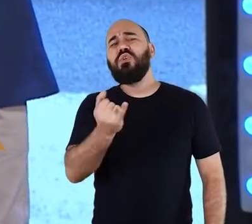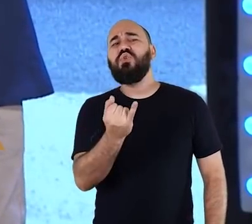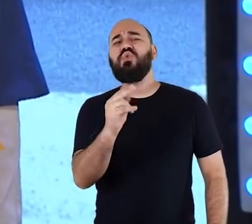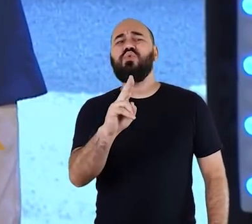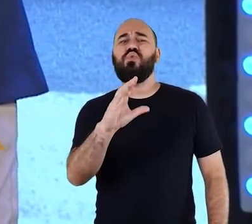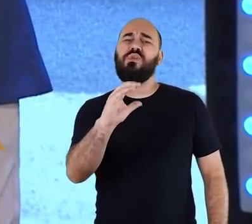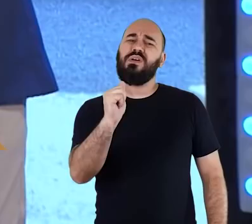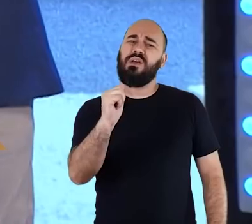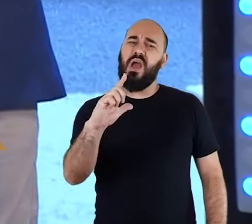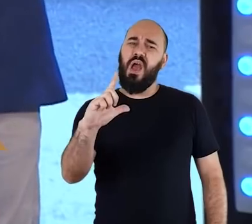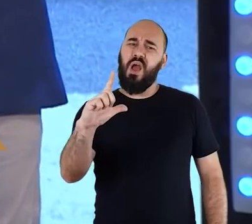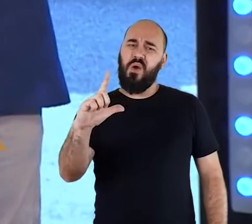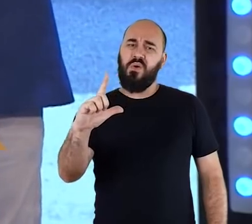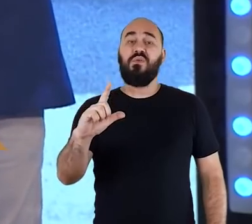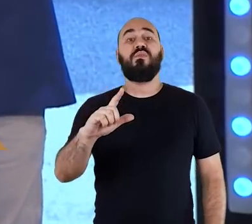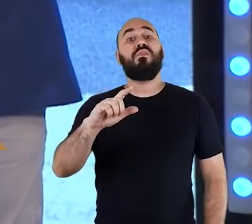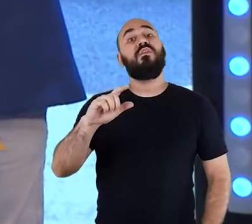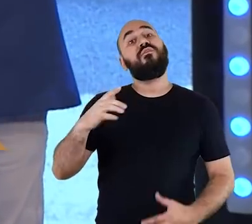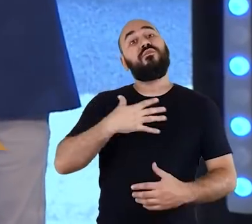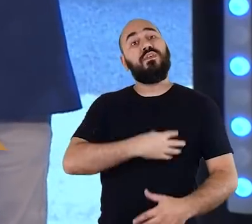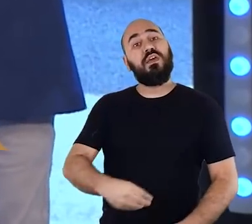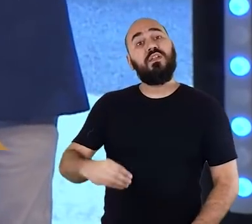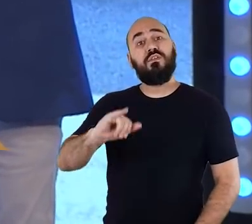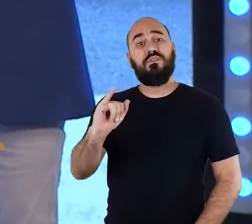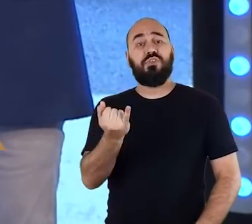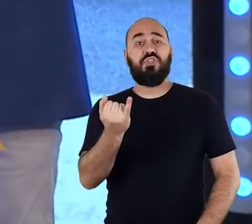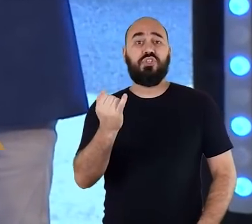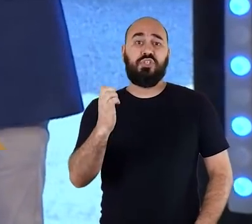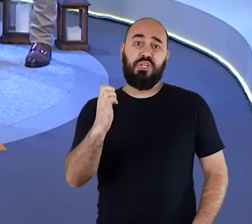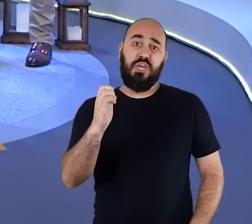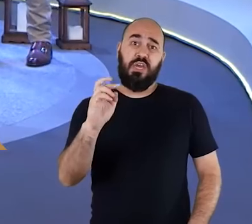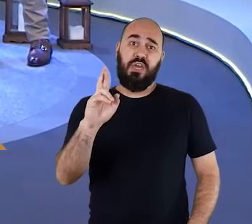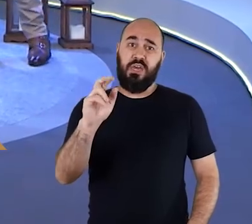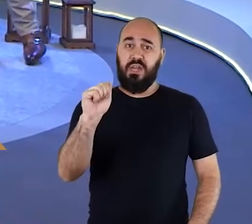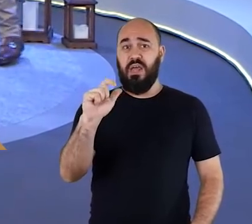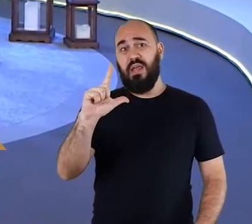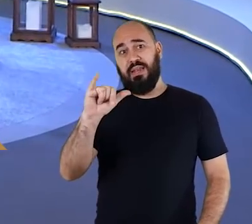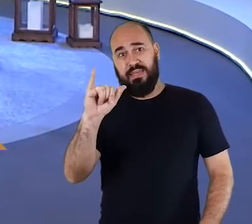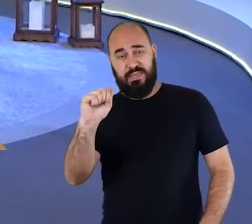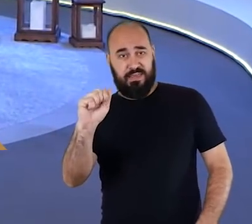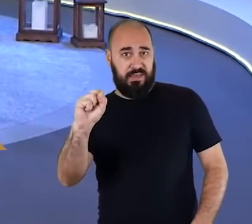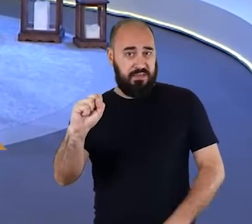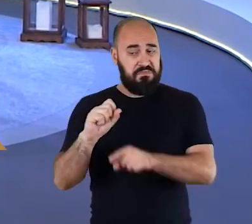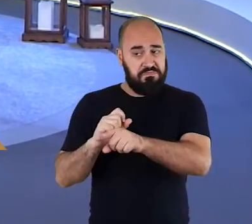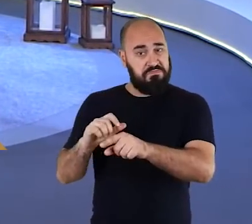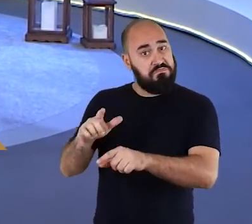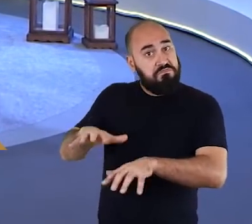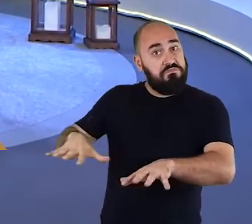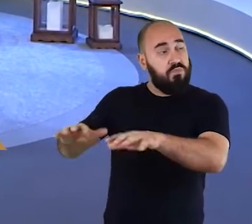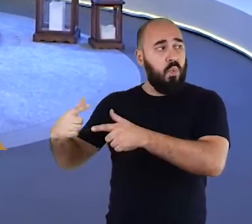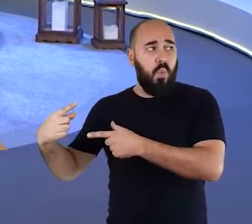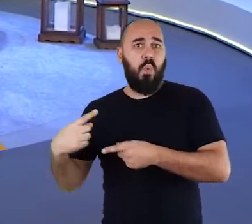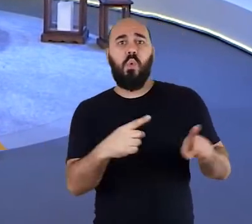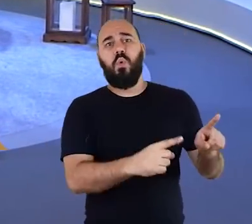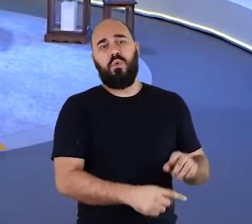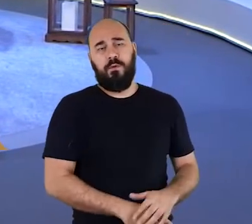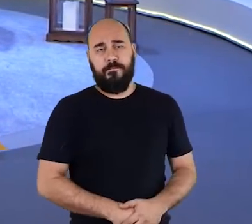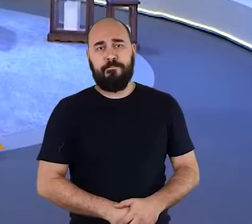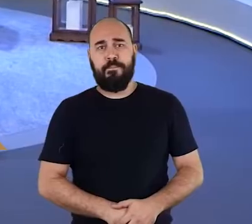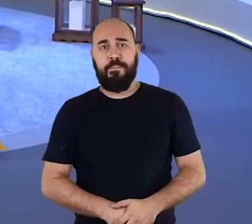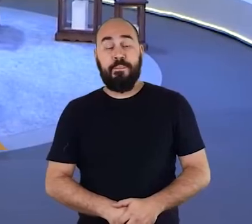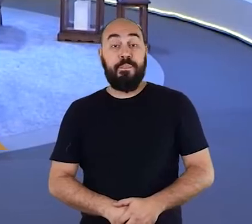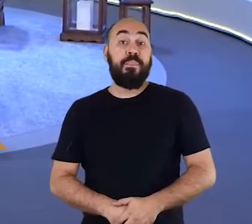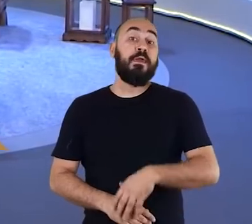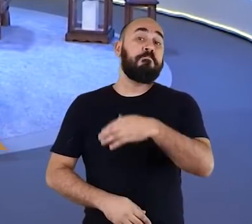Selemias, e um outro Gedalias, filho de Passur. Pois bem, recentemente, há poucos anos, Eilat Mazar,